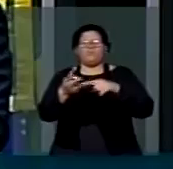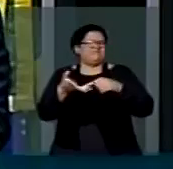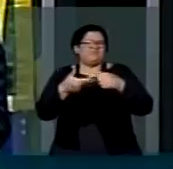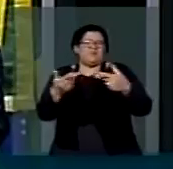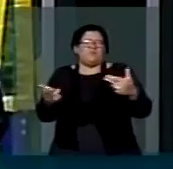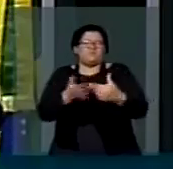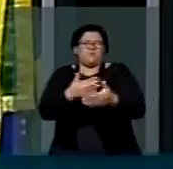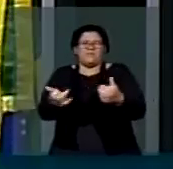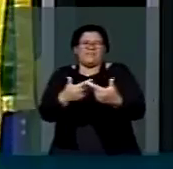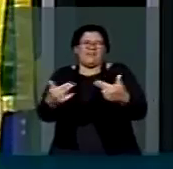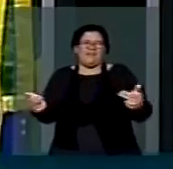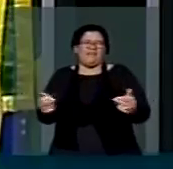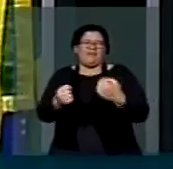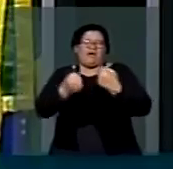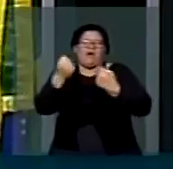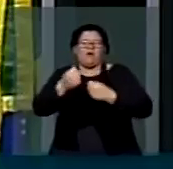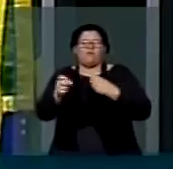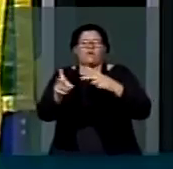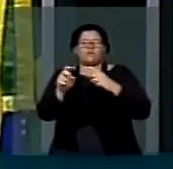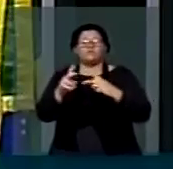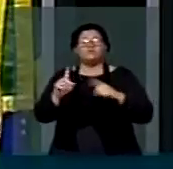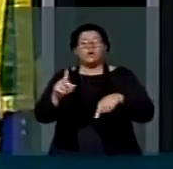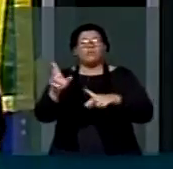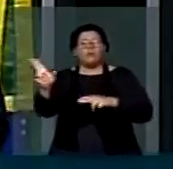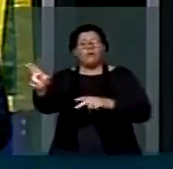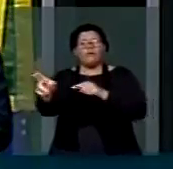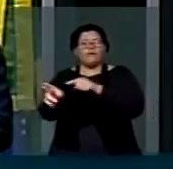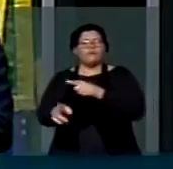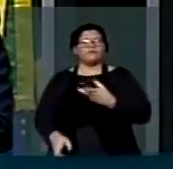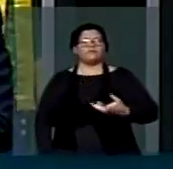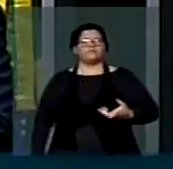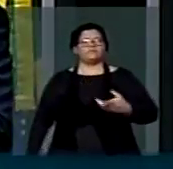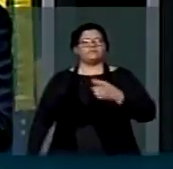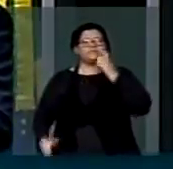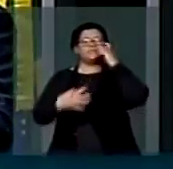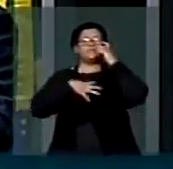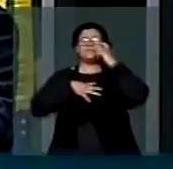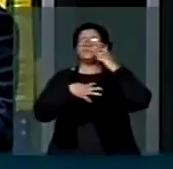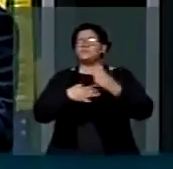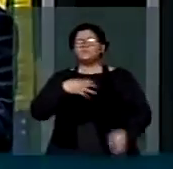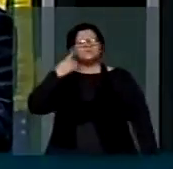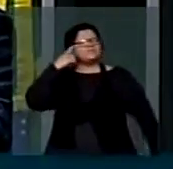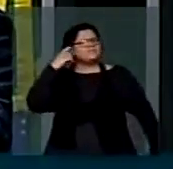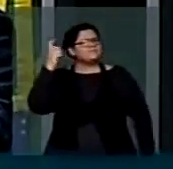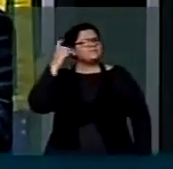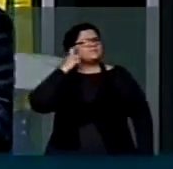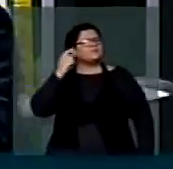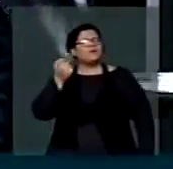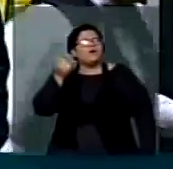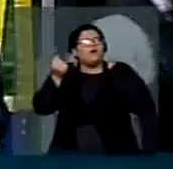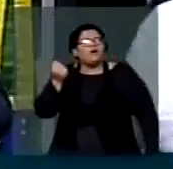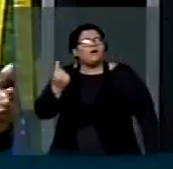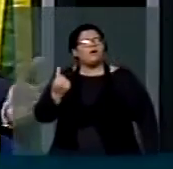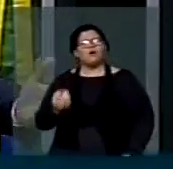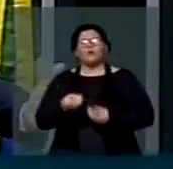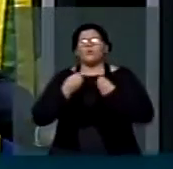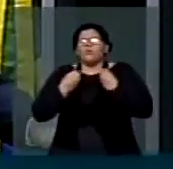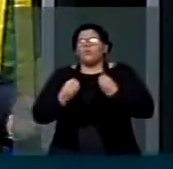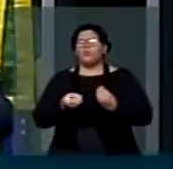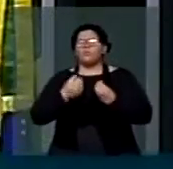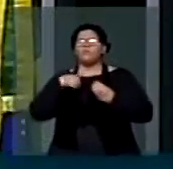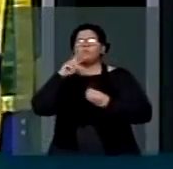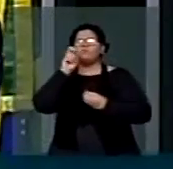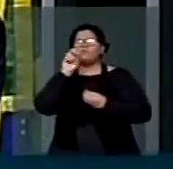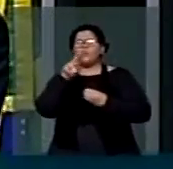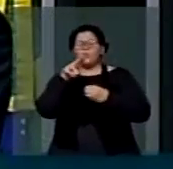Quando pensou em questionar, afinal de contas, aonde